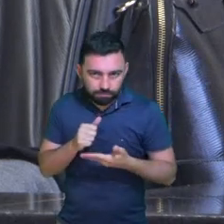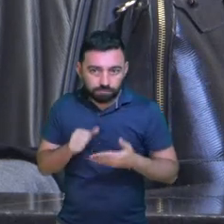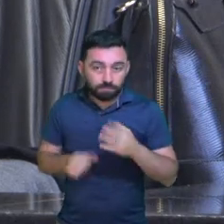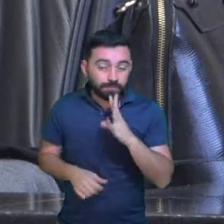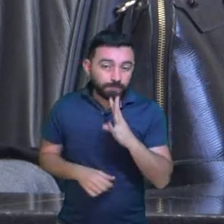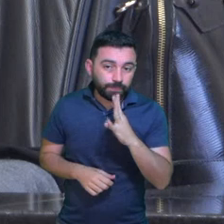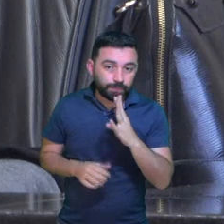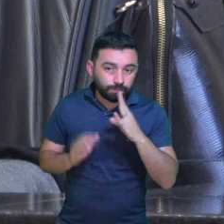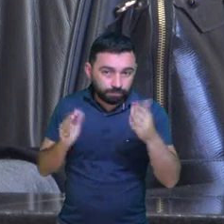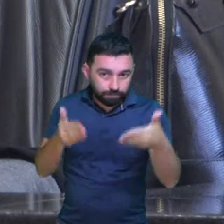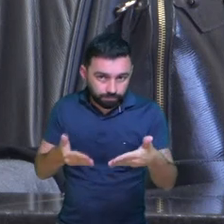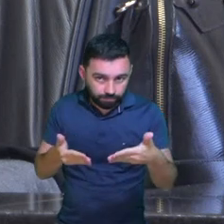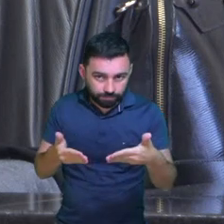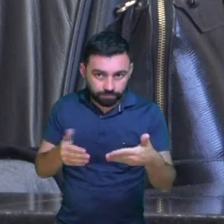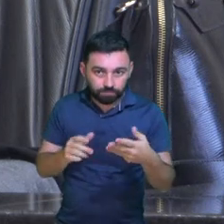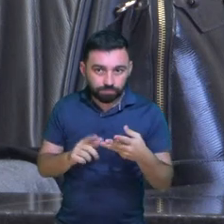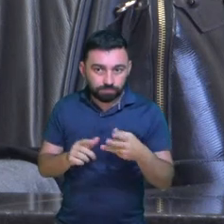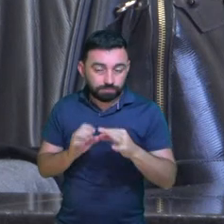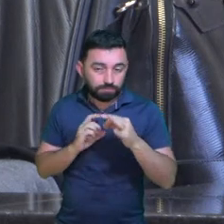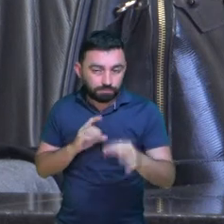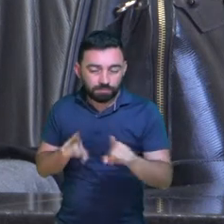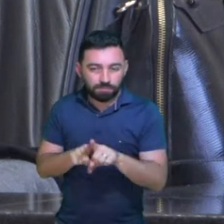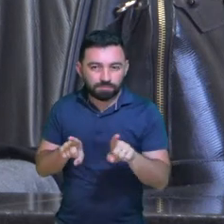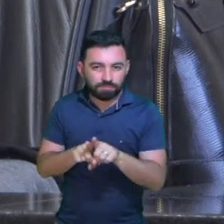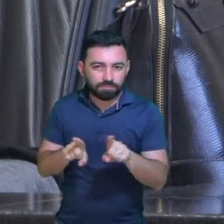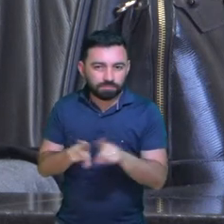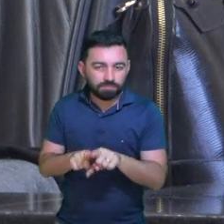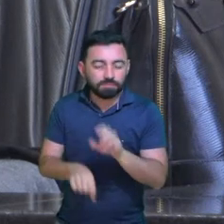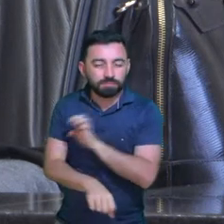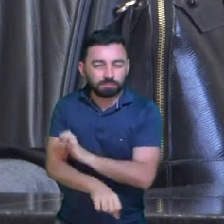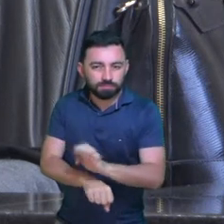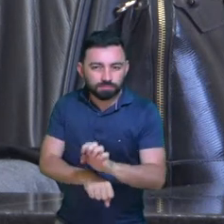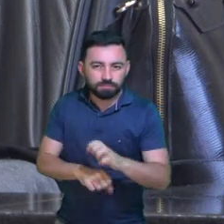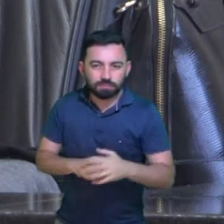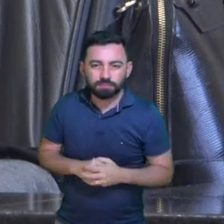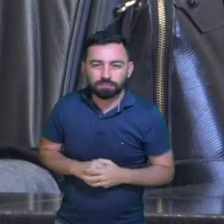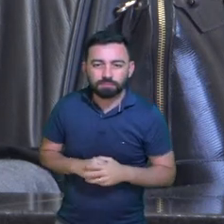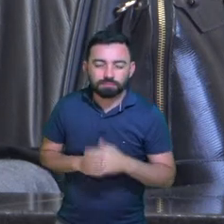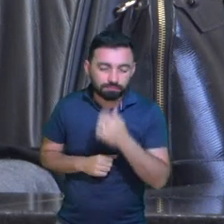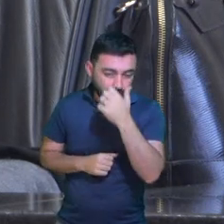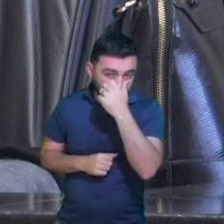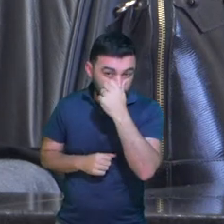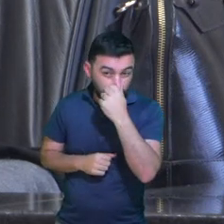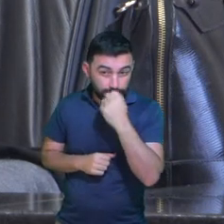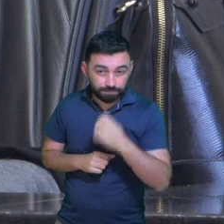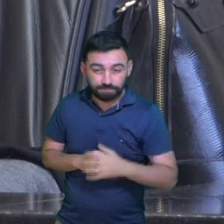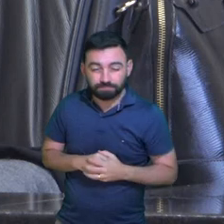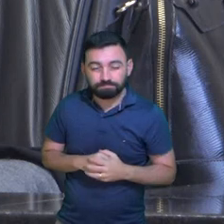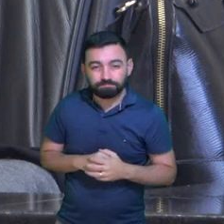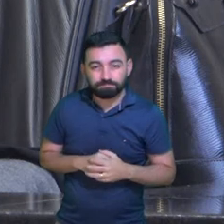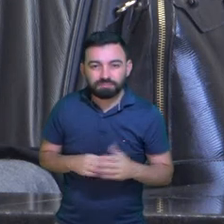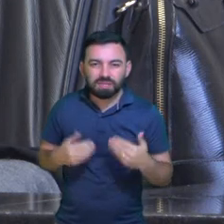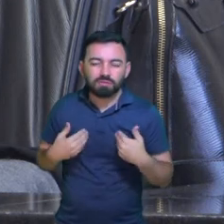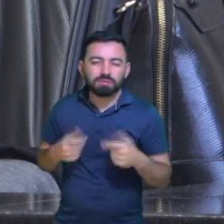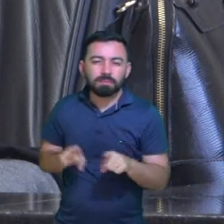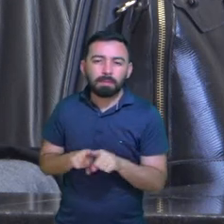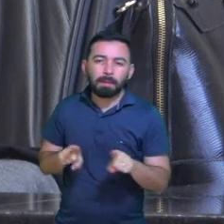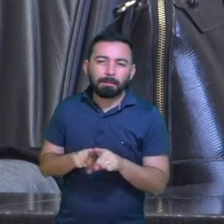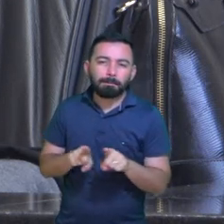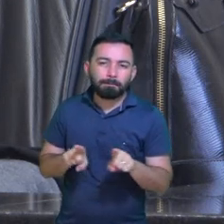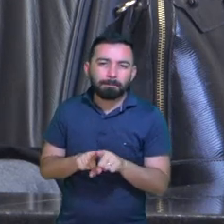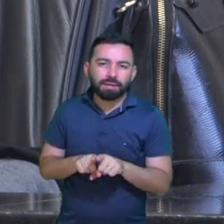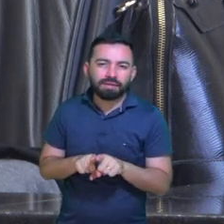específico a extensão e o núcleo do estágio né eu também arrisco a dizer para vocês pensando